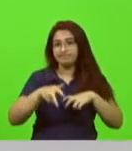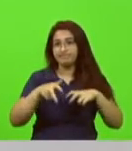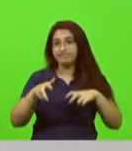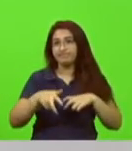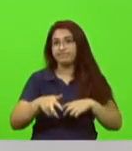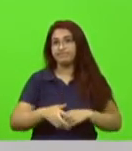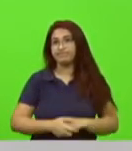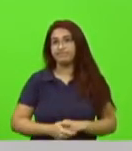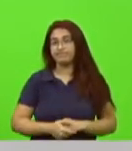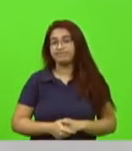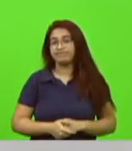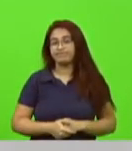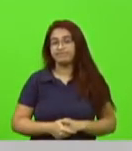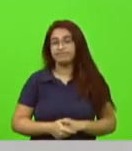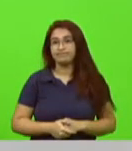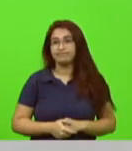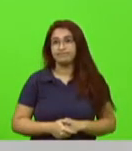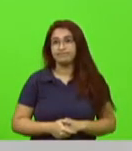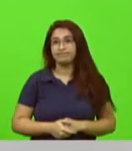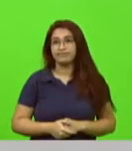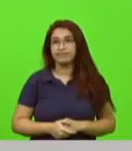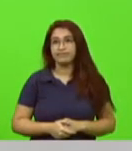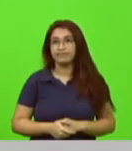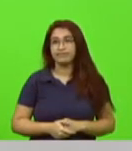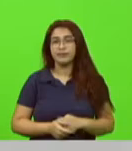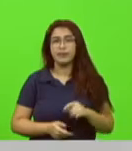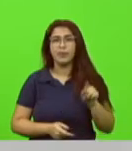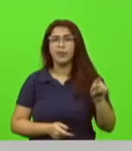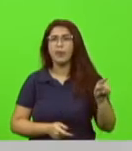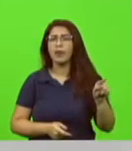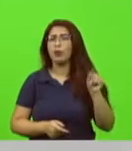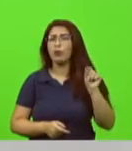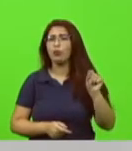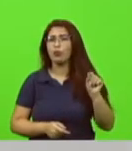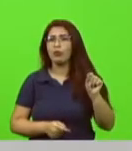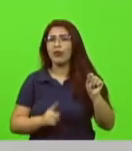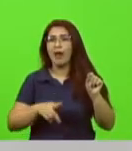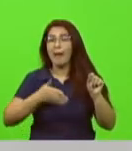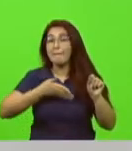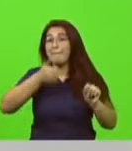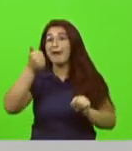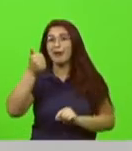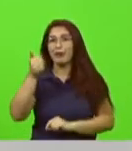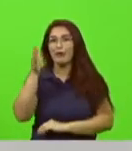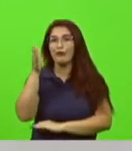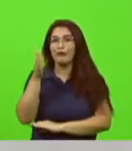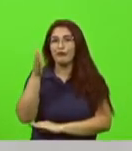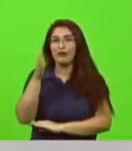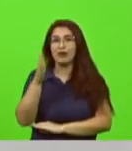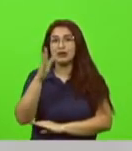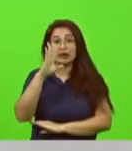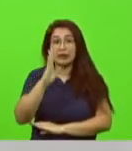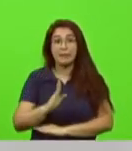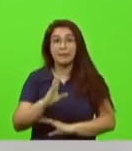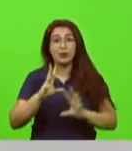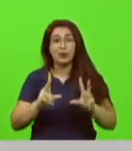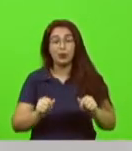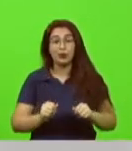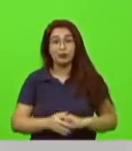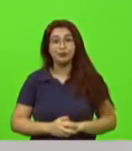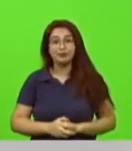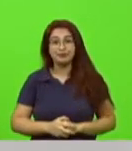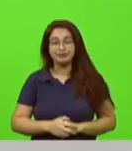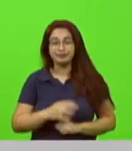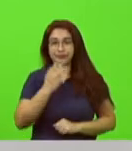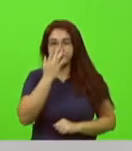e é classificado como o melhor Fazenda Parque Hotel do Brasil. Então, o movimento é muito grande. Né?